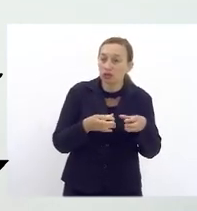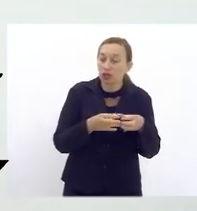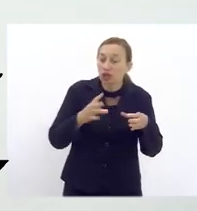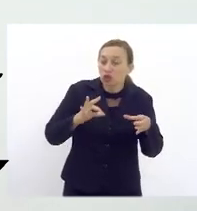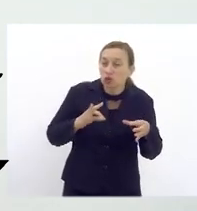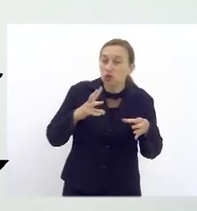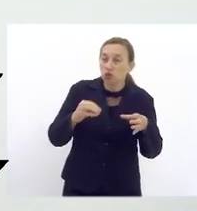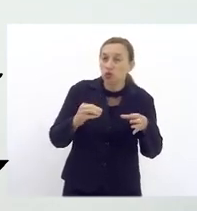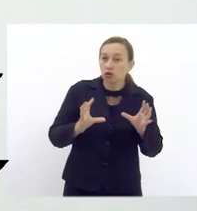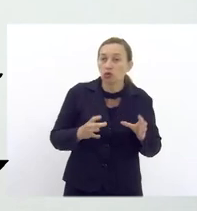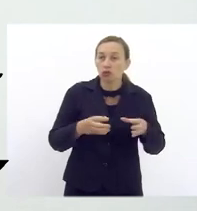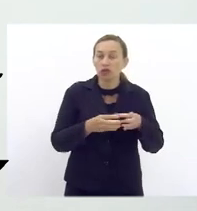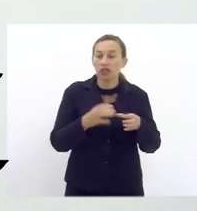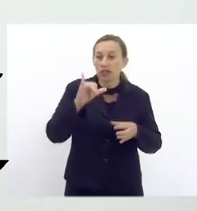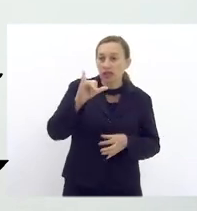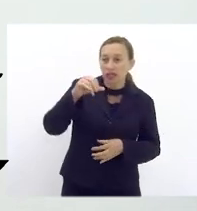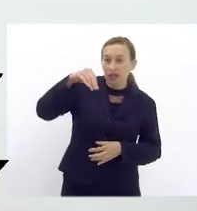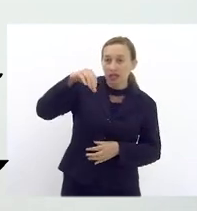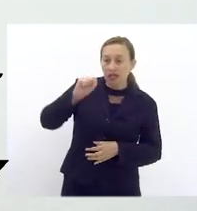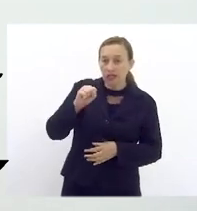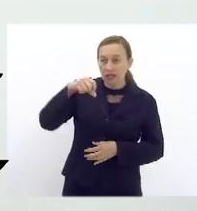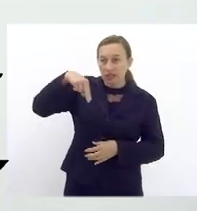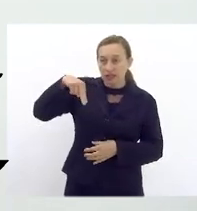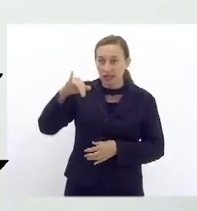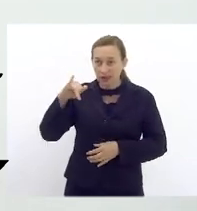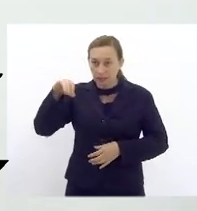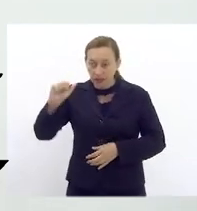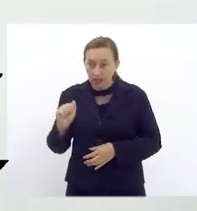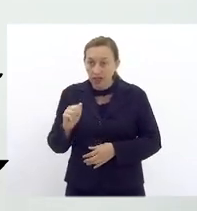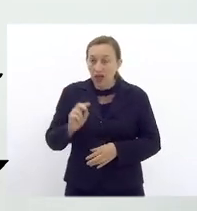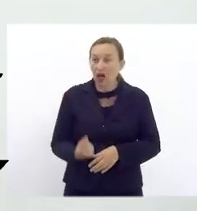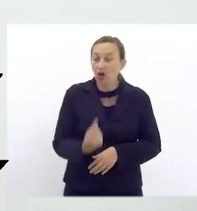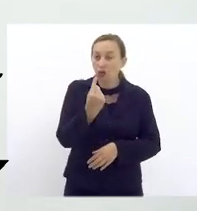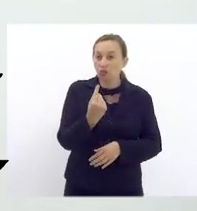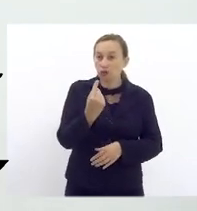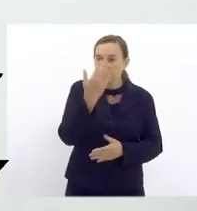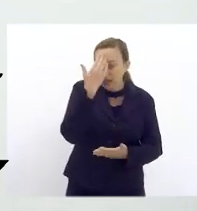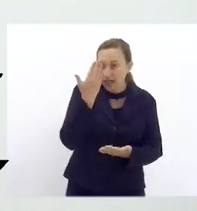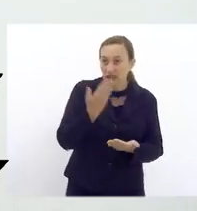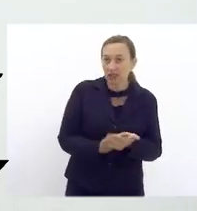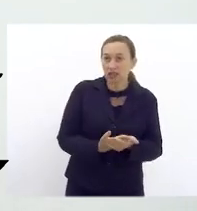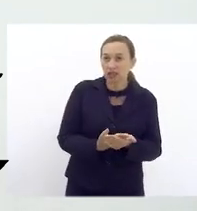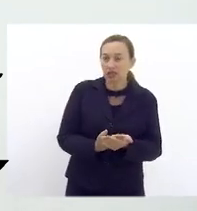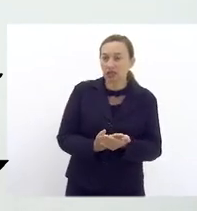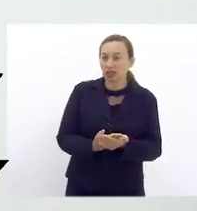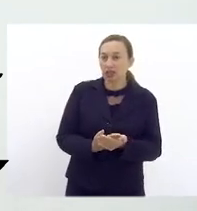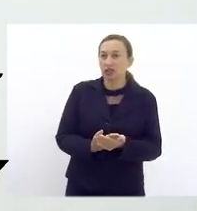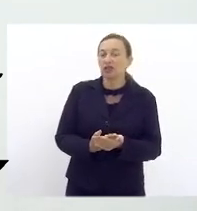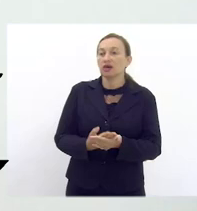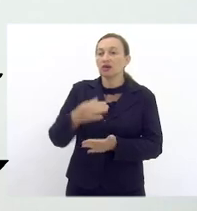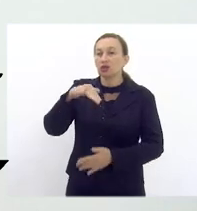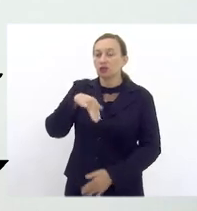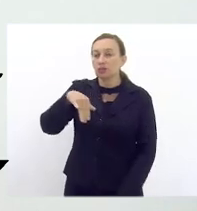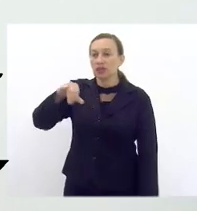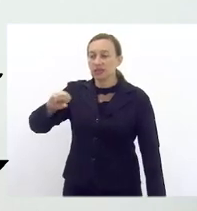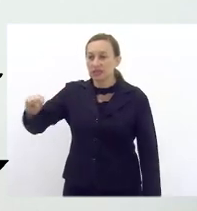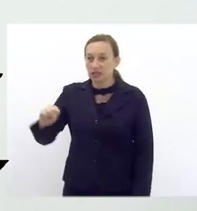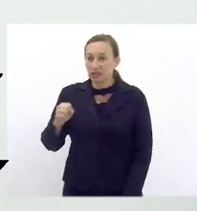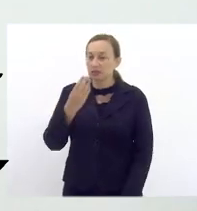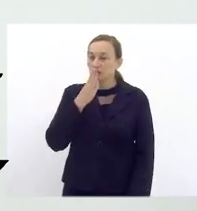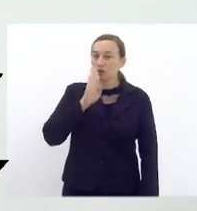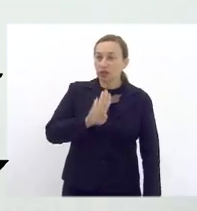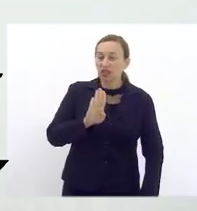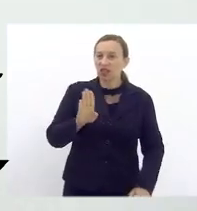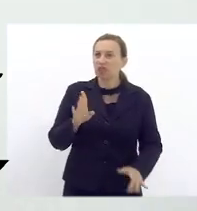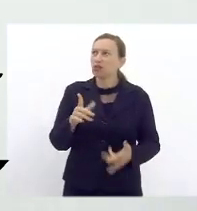toda a comunidade islâmica é a única que acredita na vida prometido Então nós não só